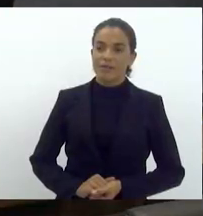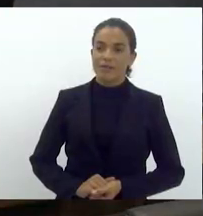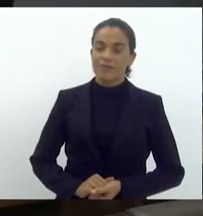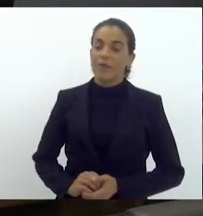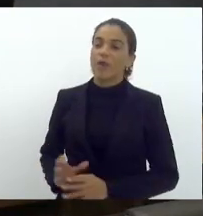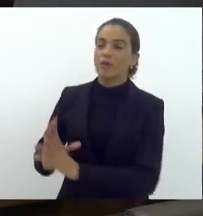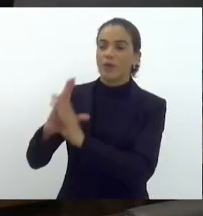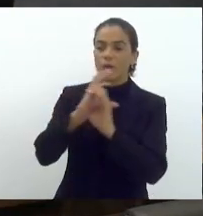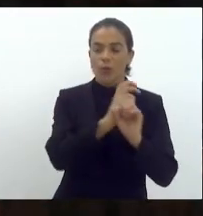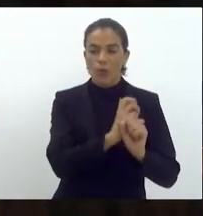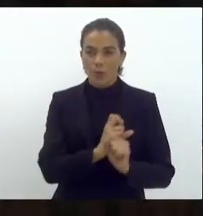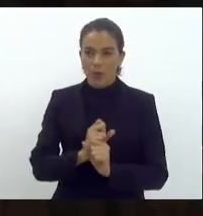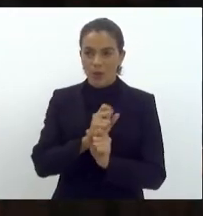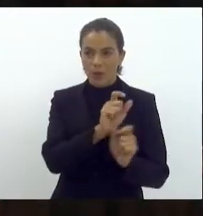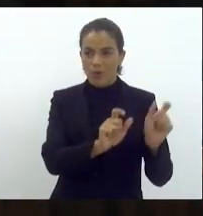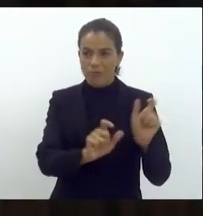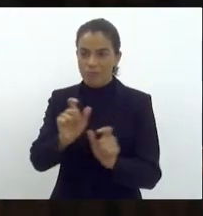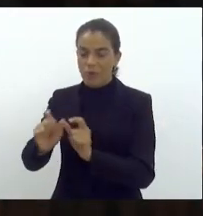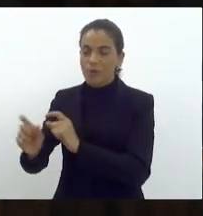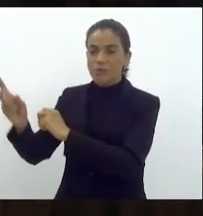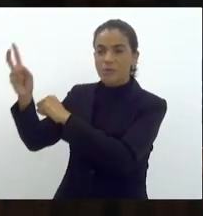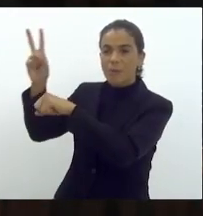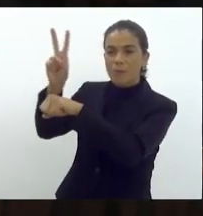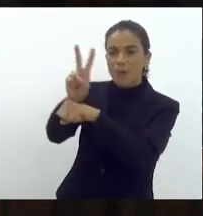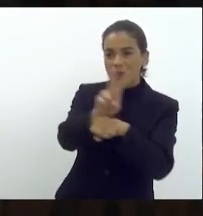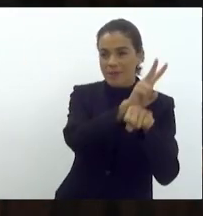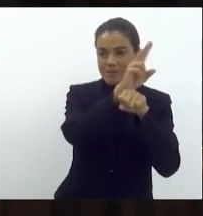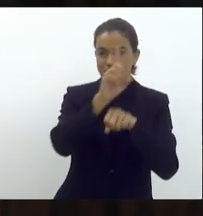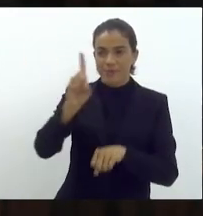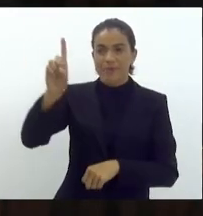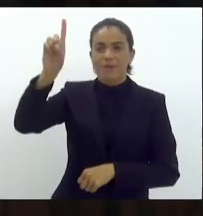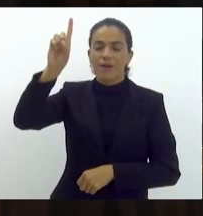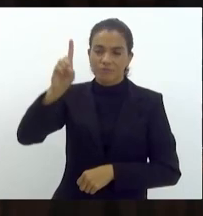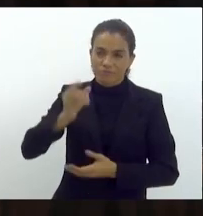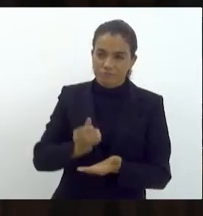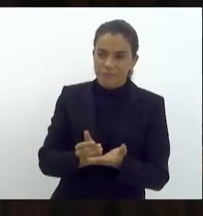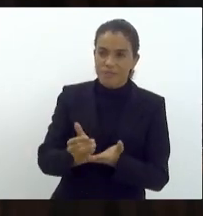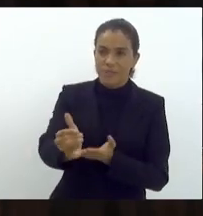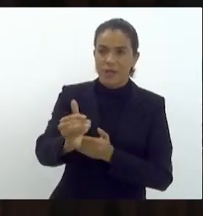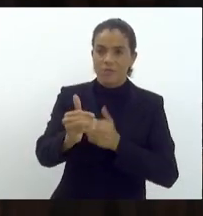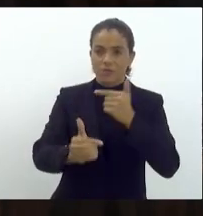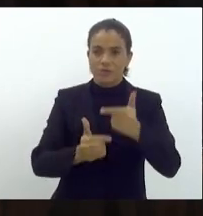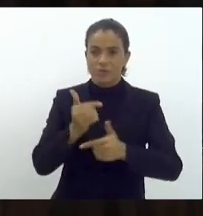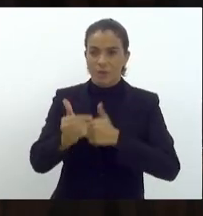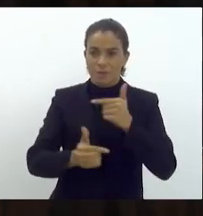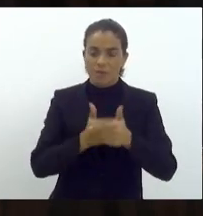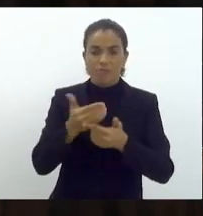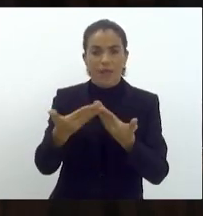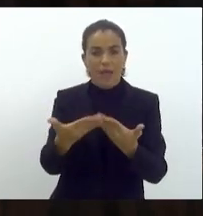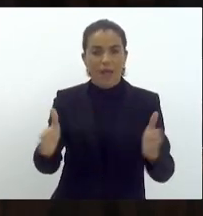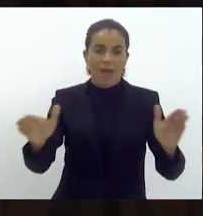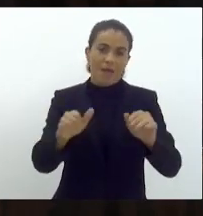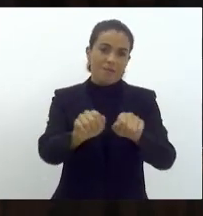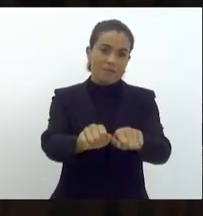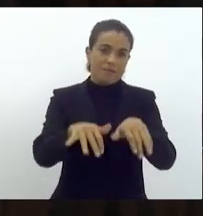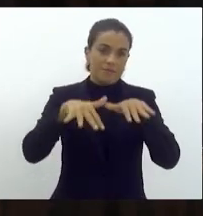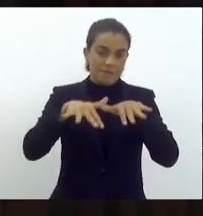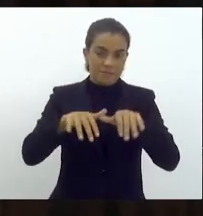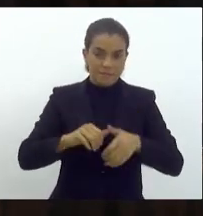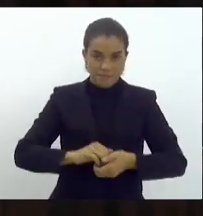Havendo um número ilegal e sob a proteção de Deus, iniciamos os nossos trabalhos. Está aberta a sessão.